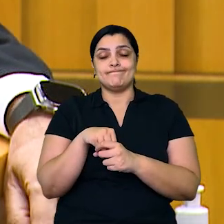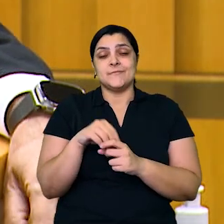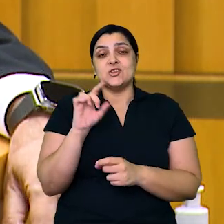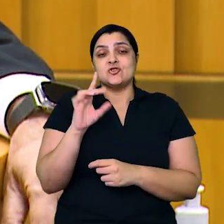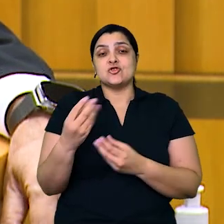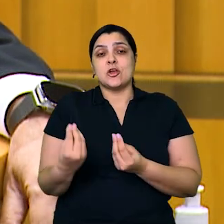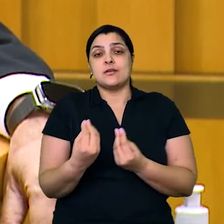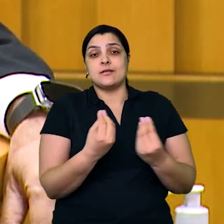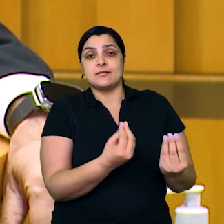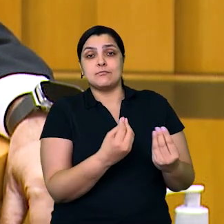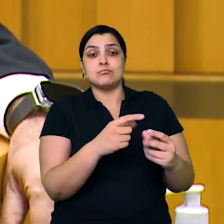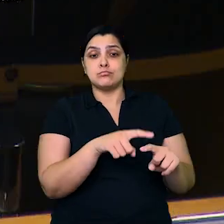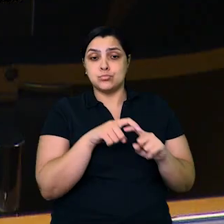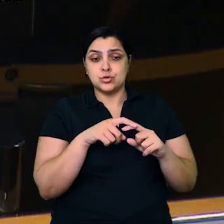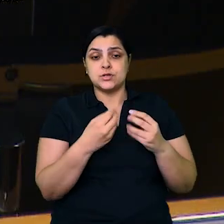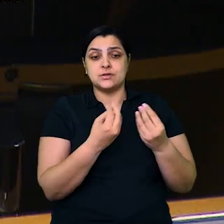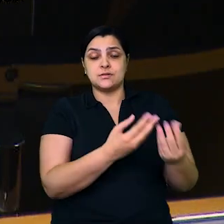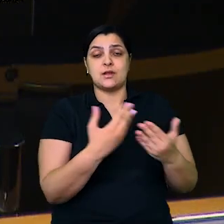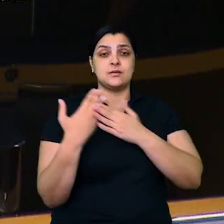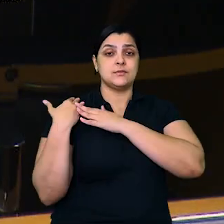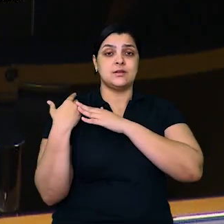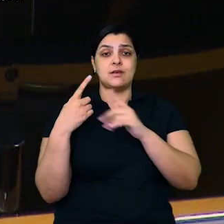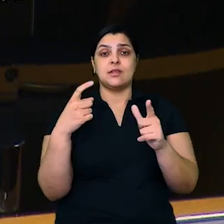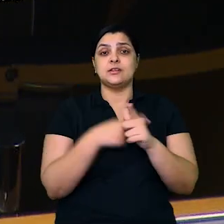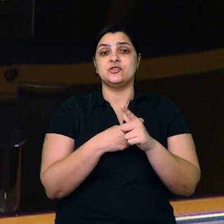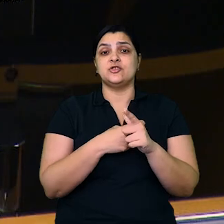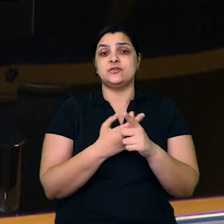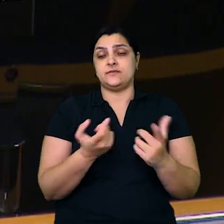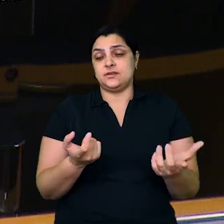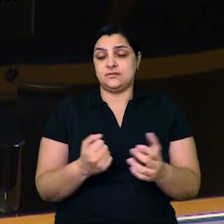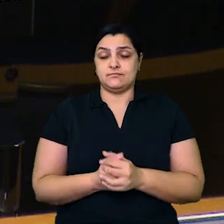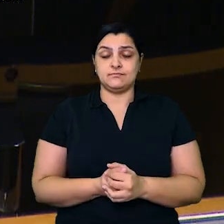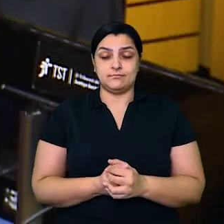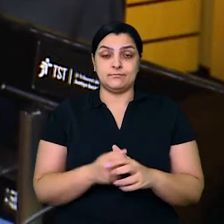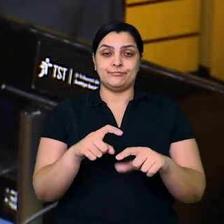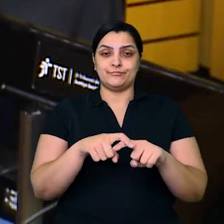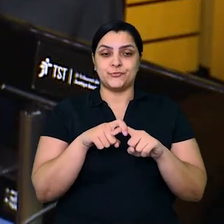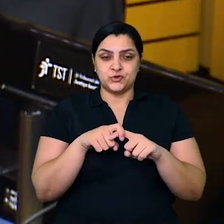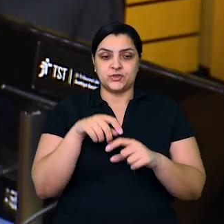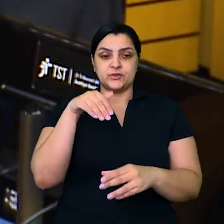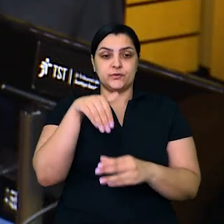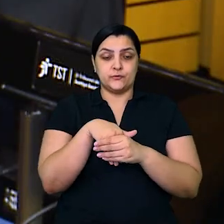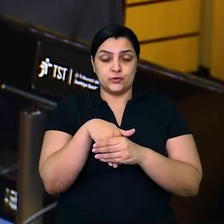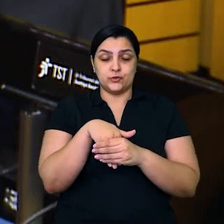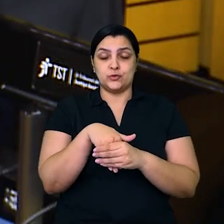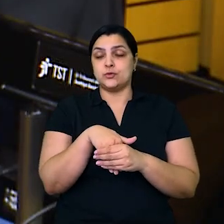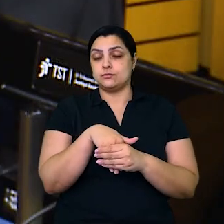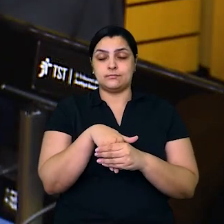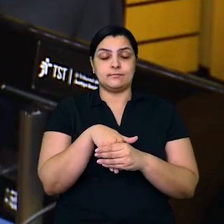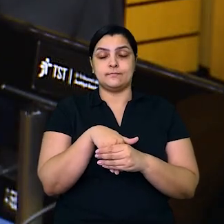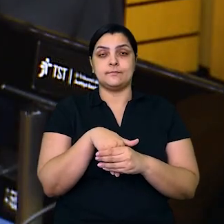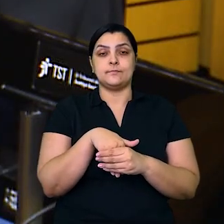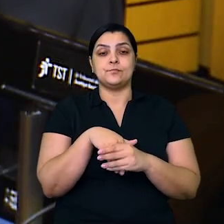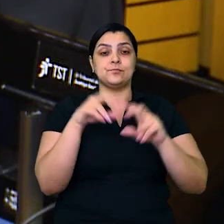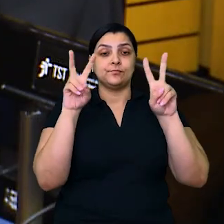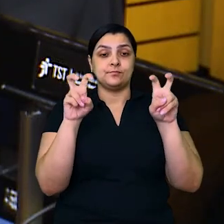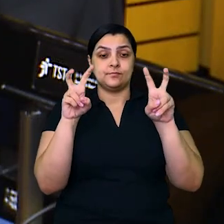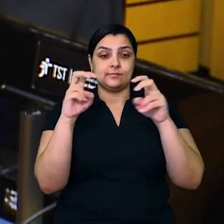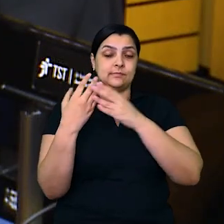para responsabilizar alguém por uma dívida trabalhista. Por isso, votou no sentido de que a